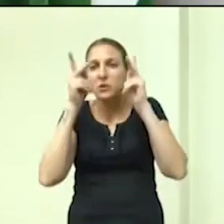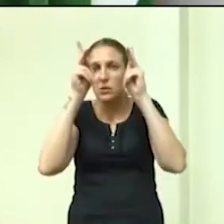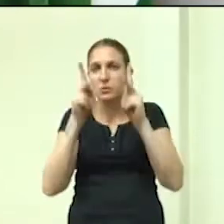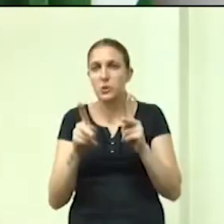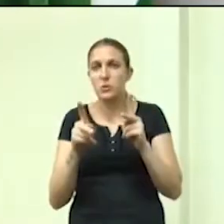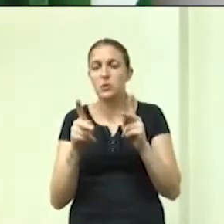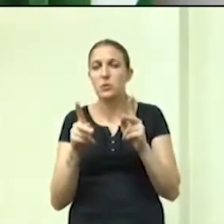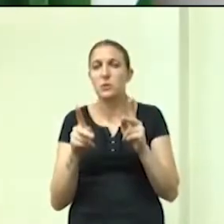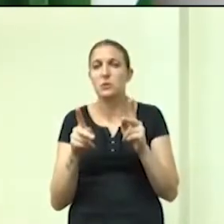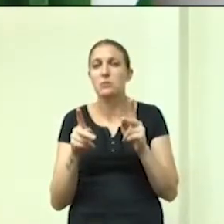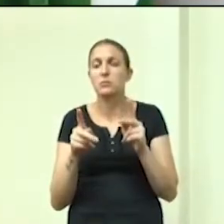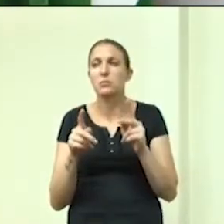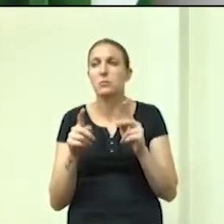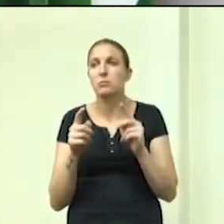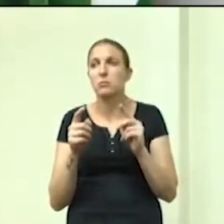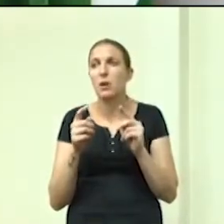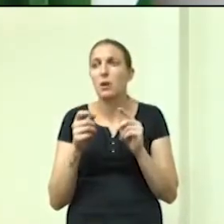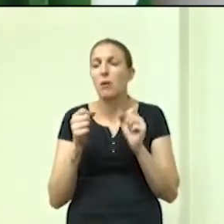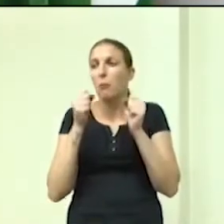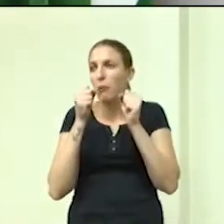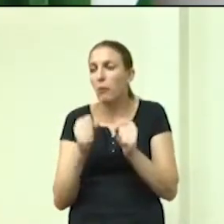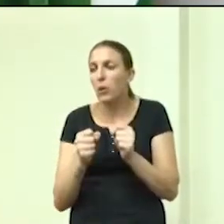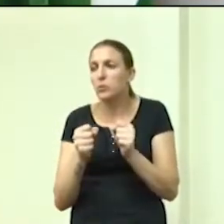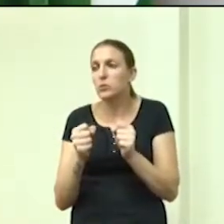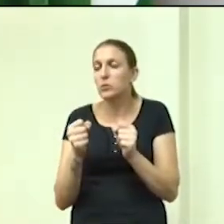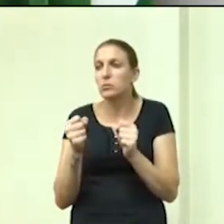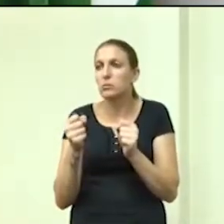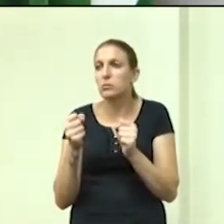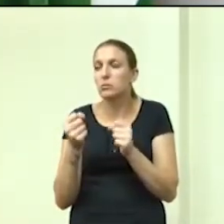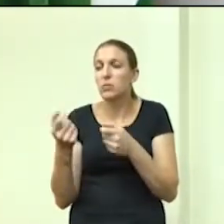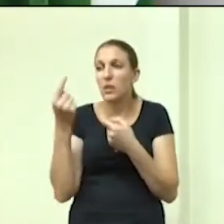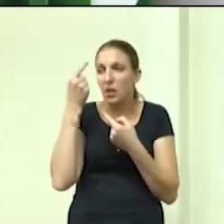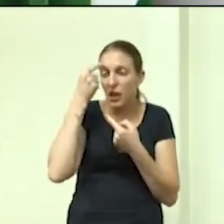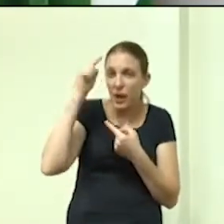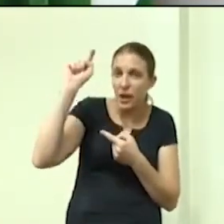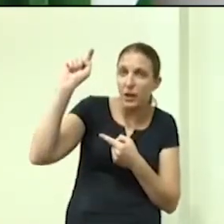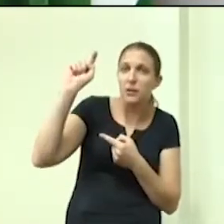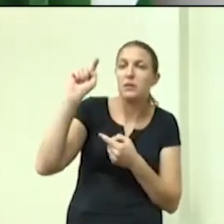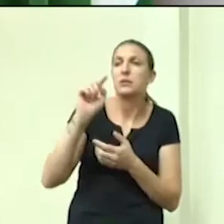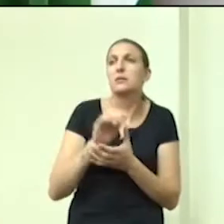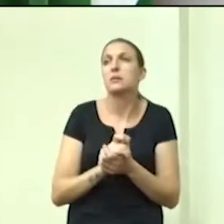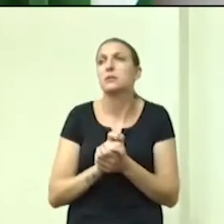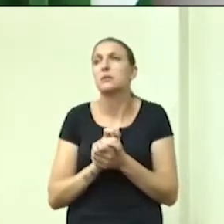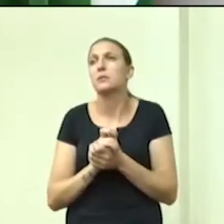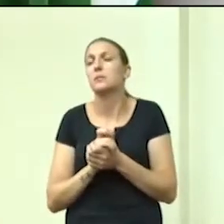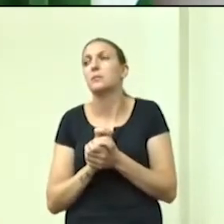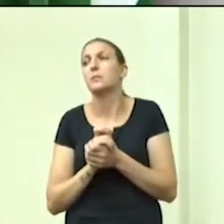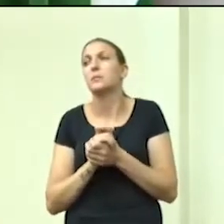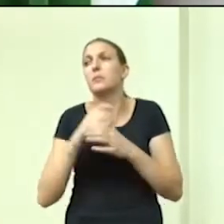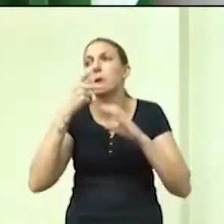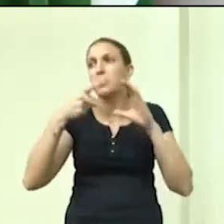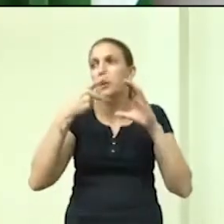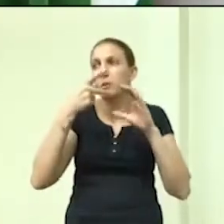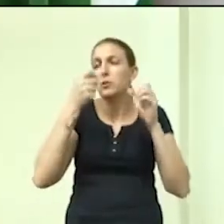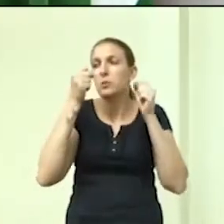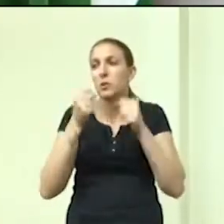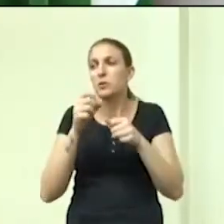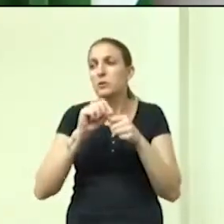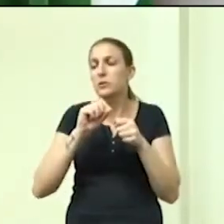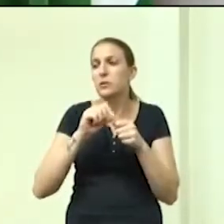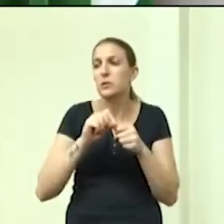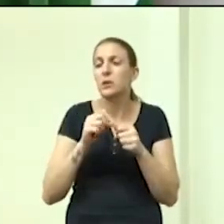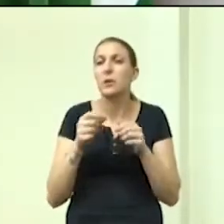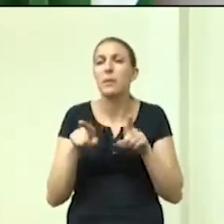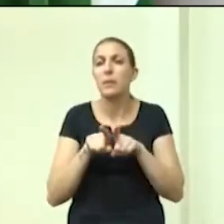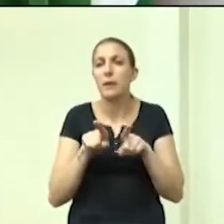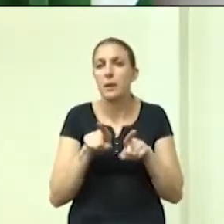sejam pertinentes, essa casa consiga estar efetivando-as. No mesmo tocante, que aproveito também aqui para saudar o Roque,